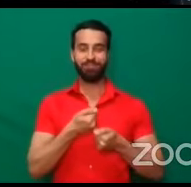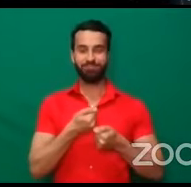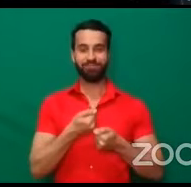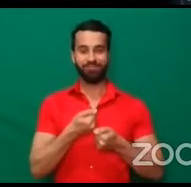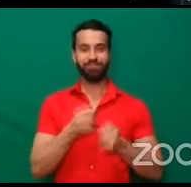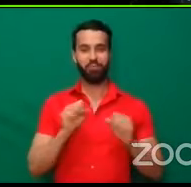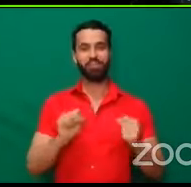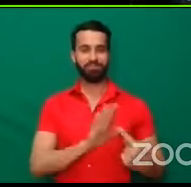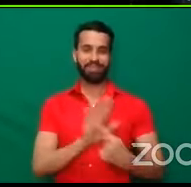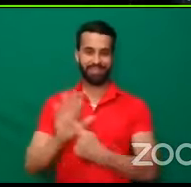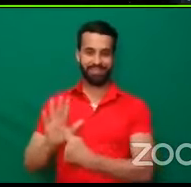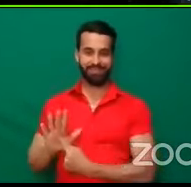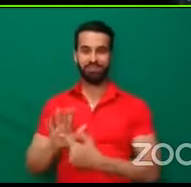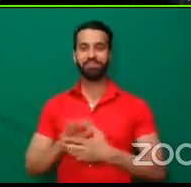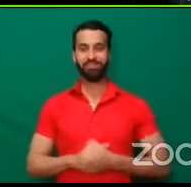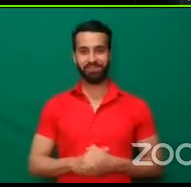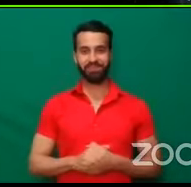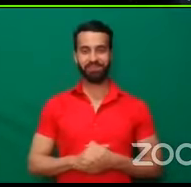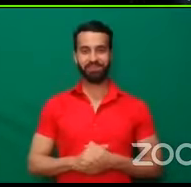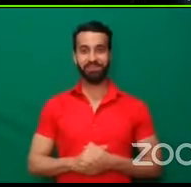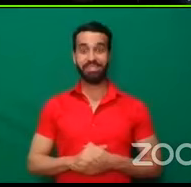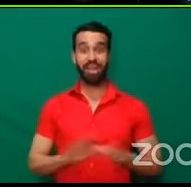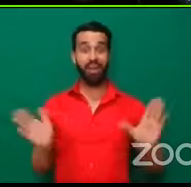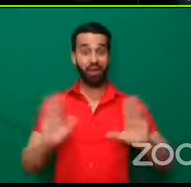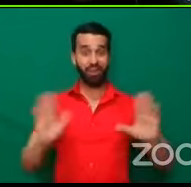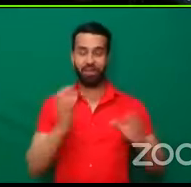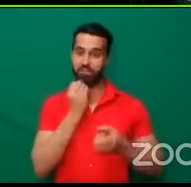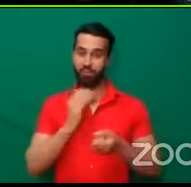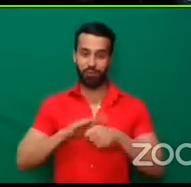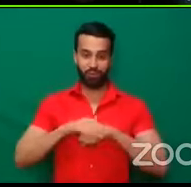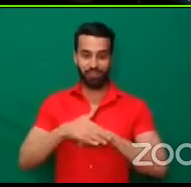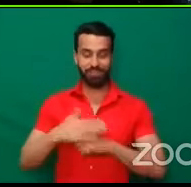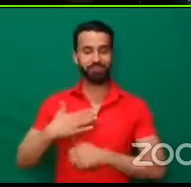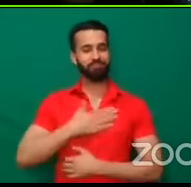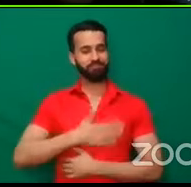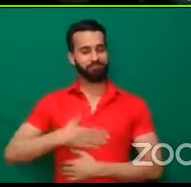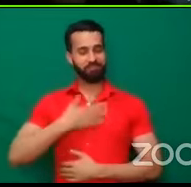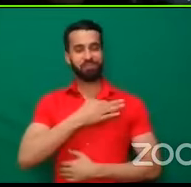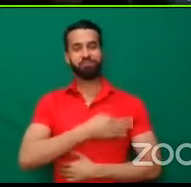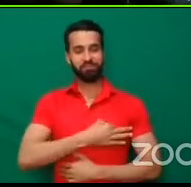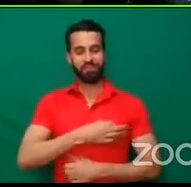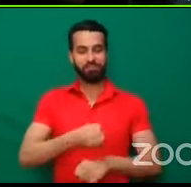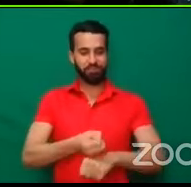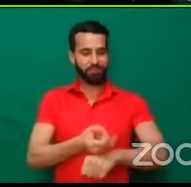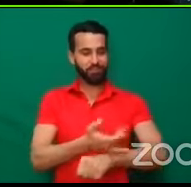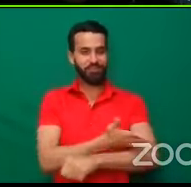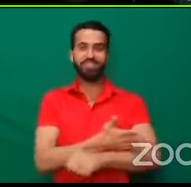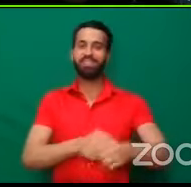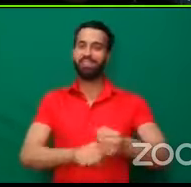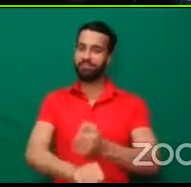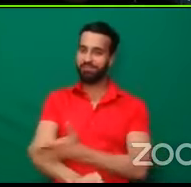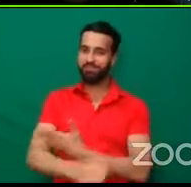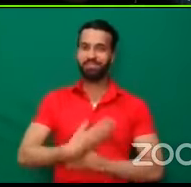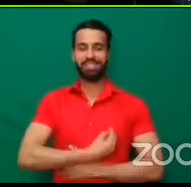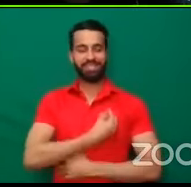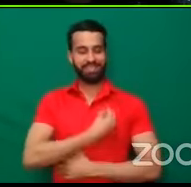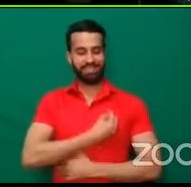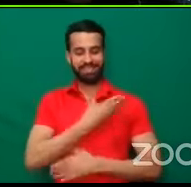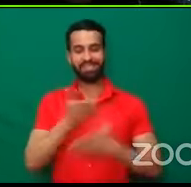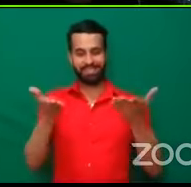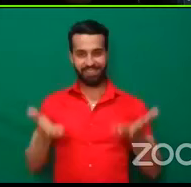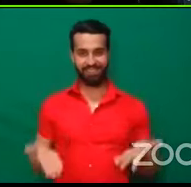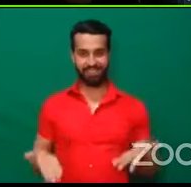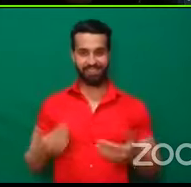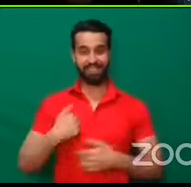favor. Olá, boa noite. É uma grande honra, estou muito emocionado de poder participar. E eu sou de Santa